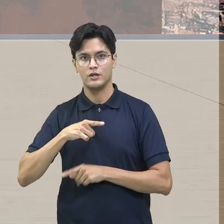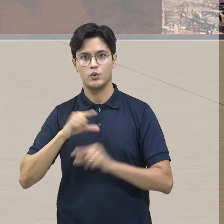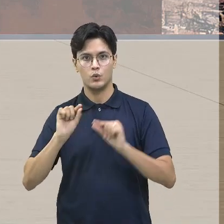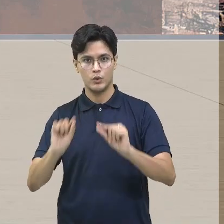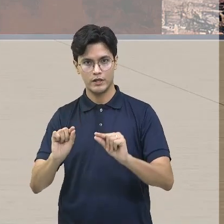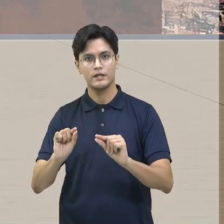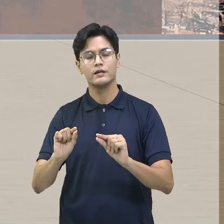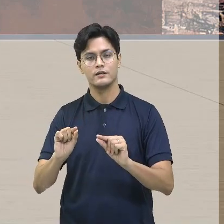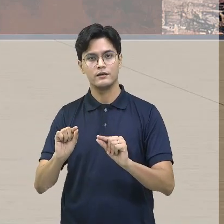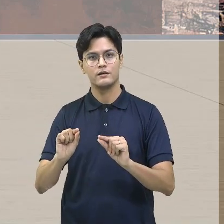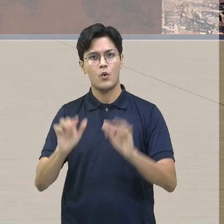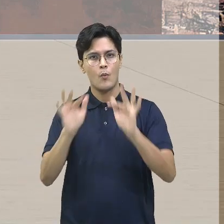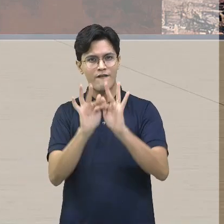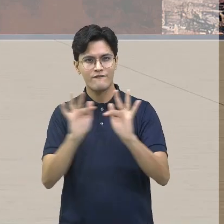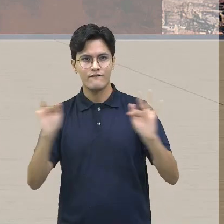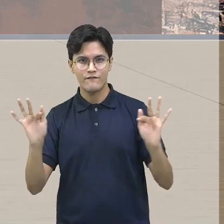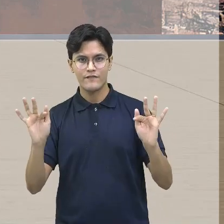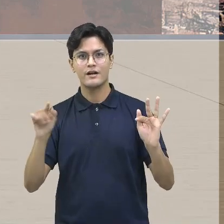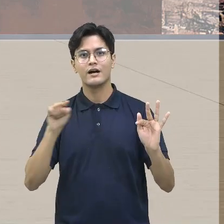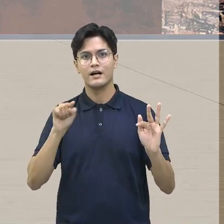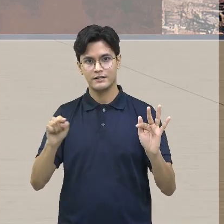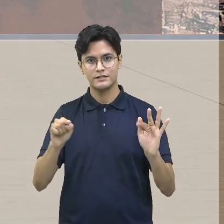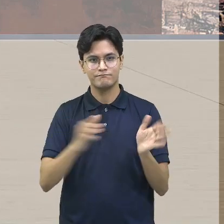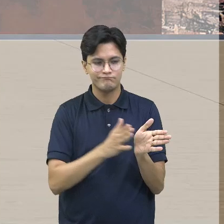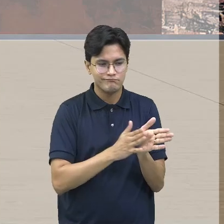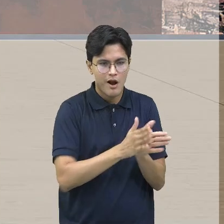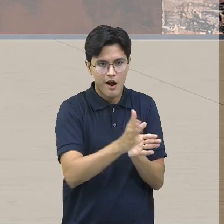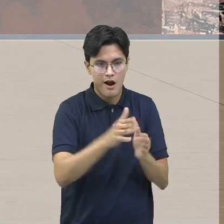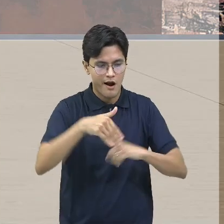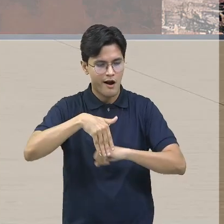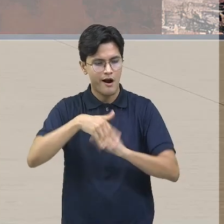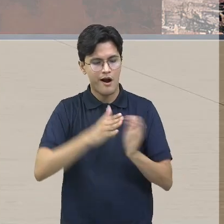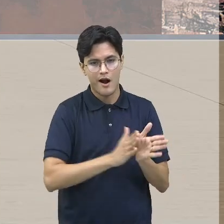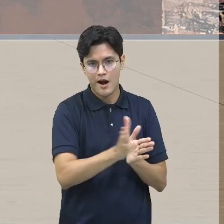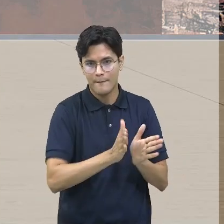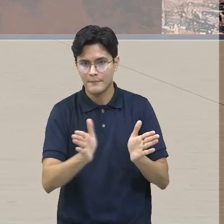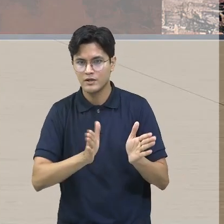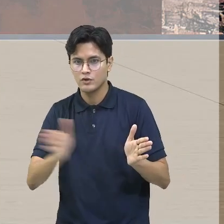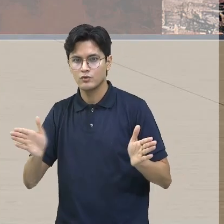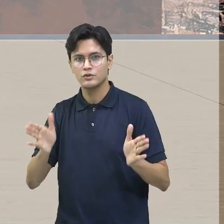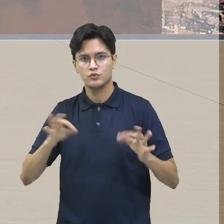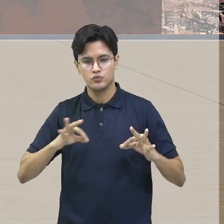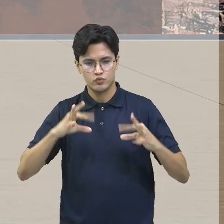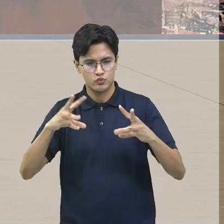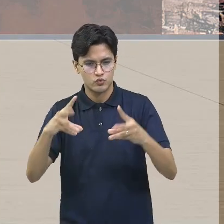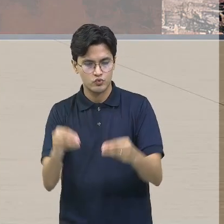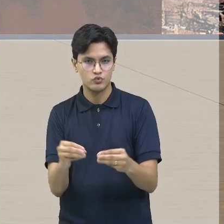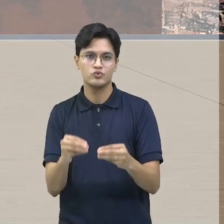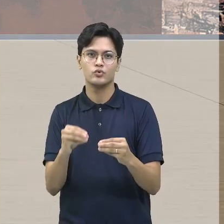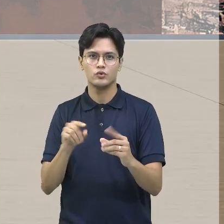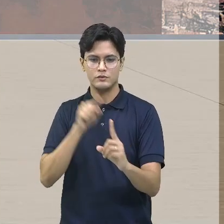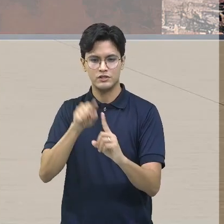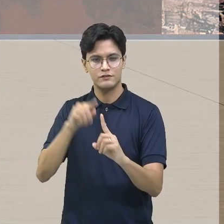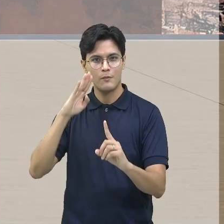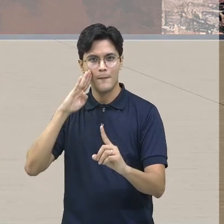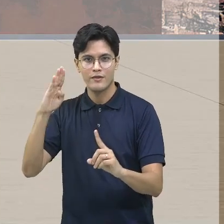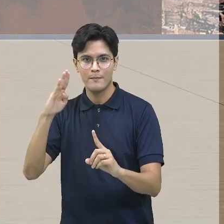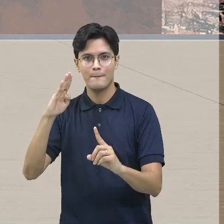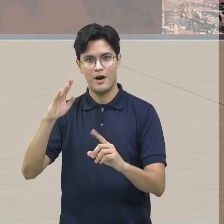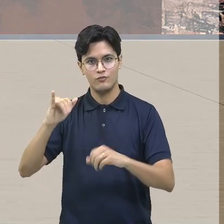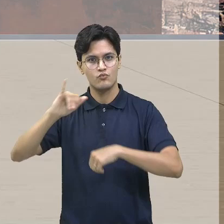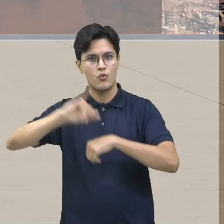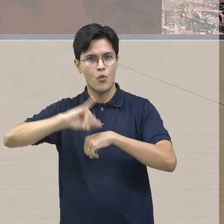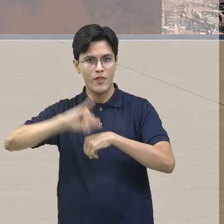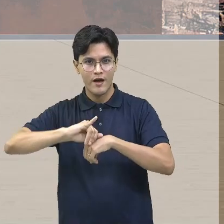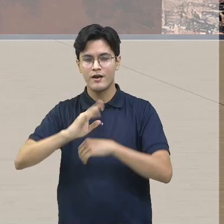uma frase: todos os caminhos levam a Roma. justamente pela